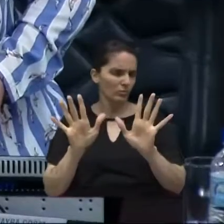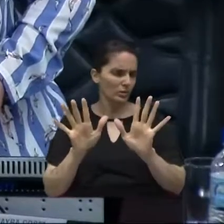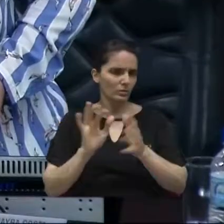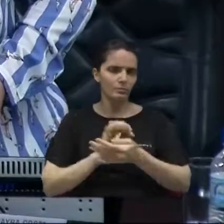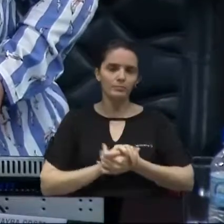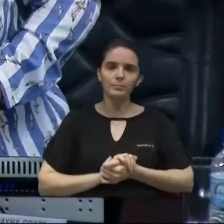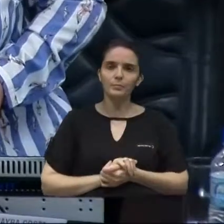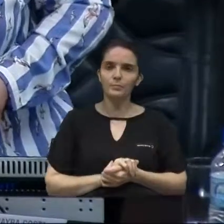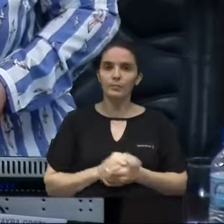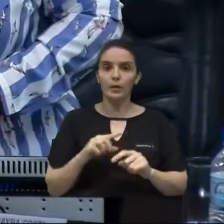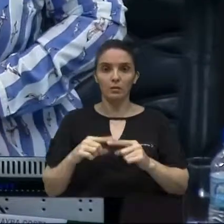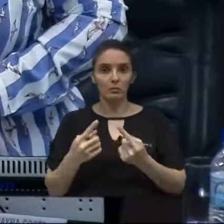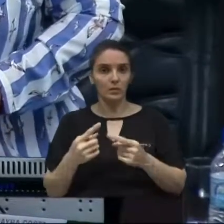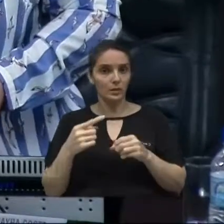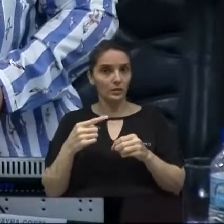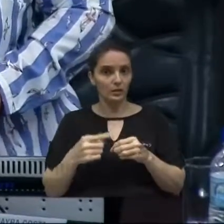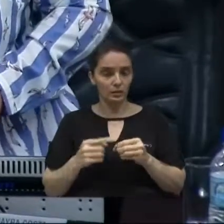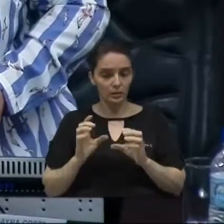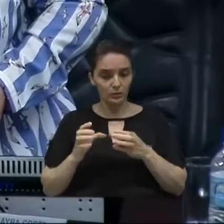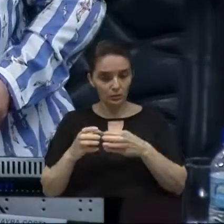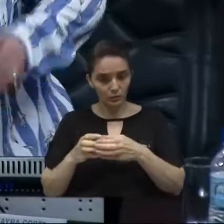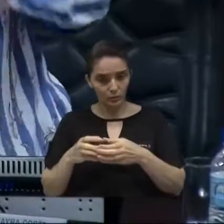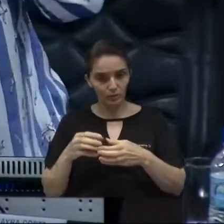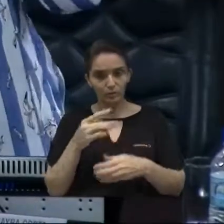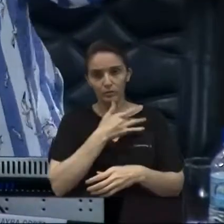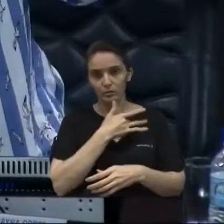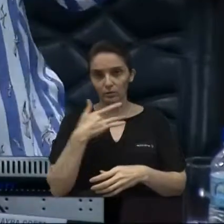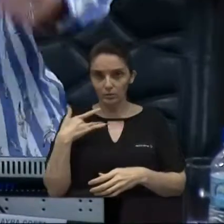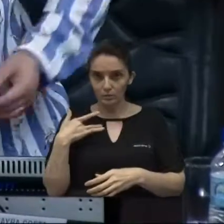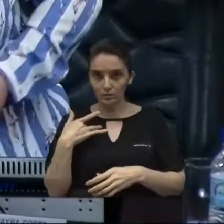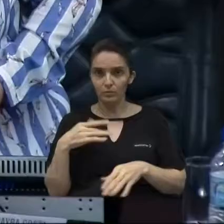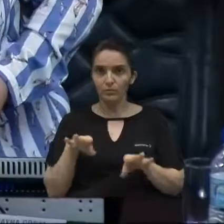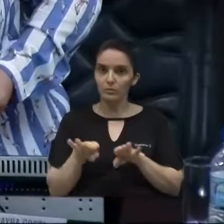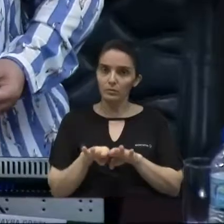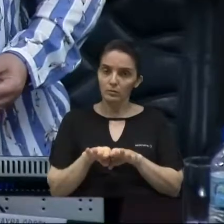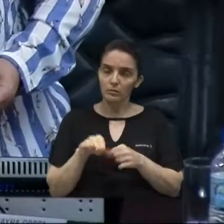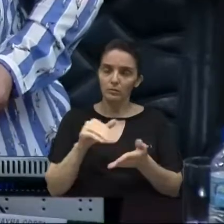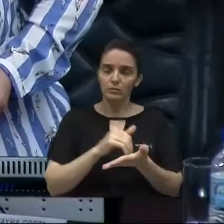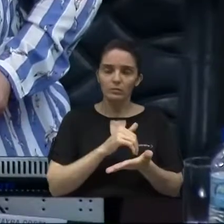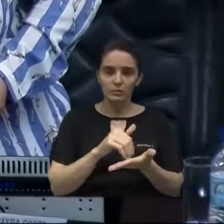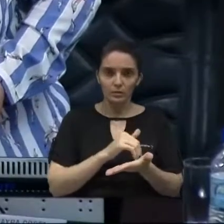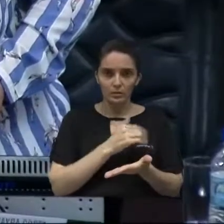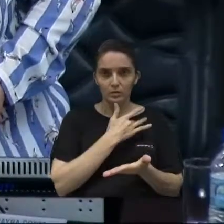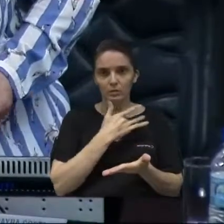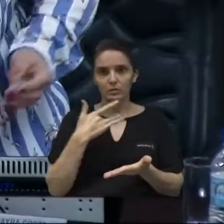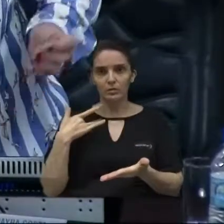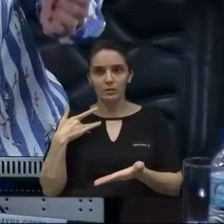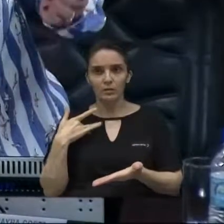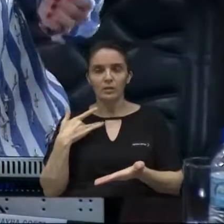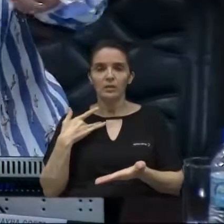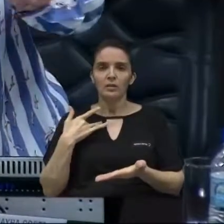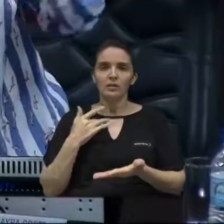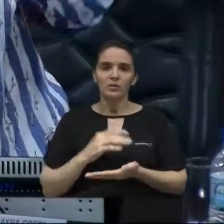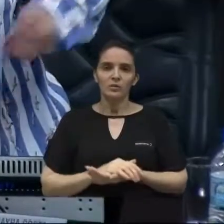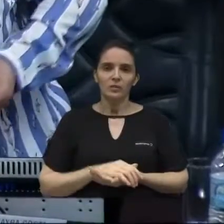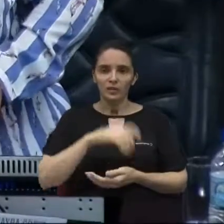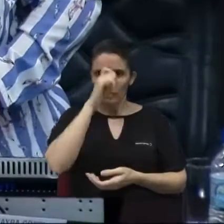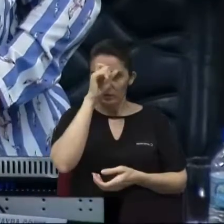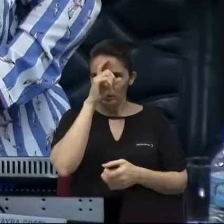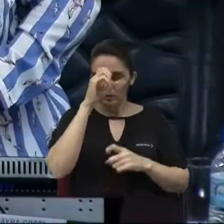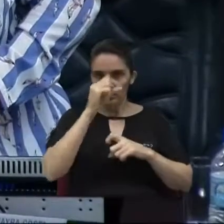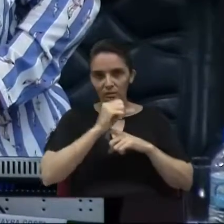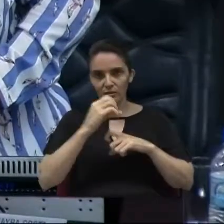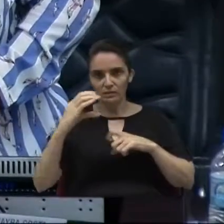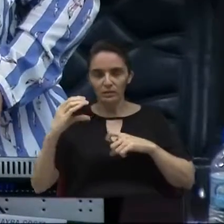aqui, o município, quanto Comissão da Saúde e quanto Secretaria, justo a esse apelo que a Santa Casa fez, um dia